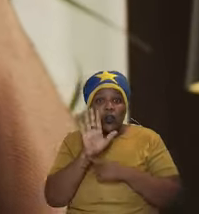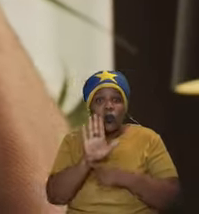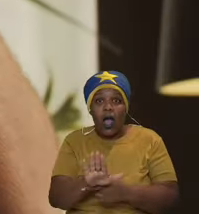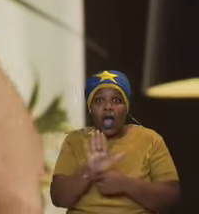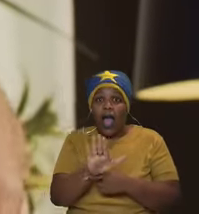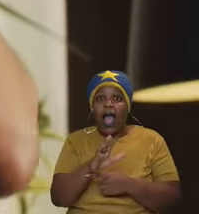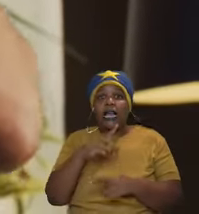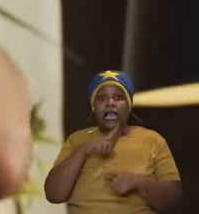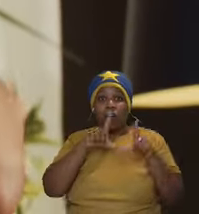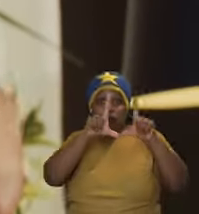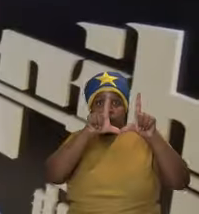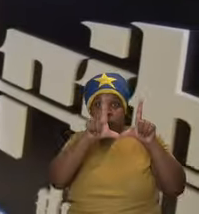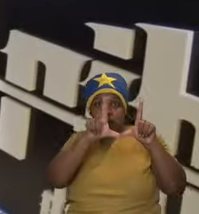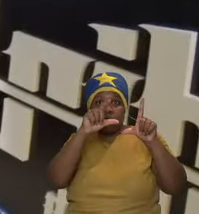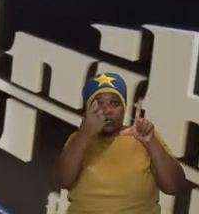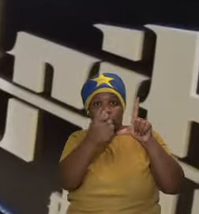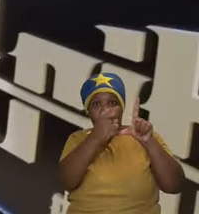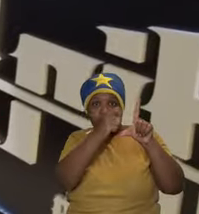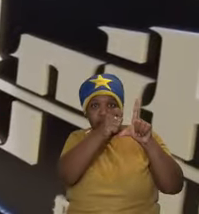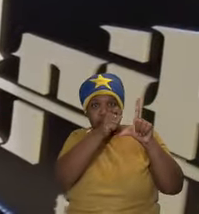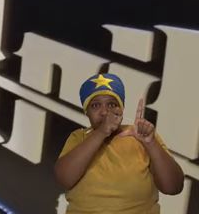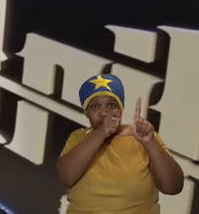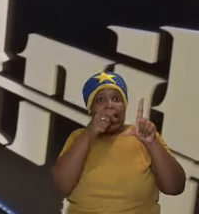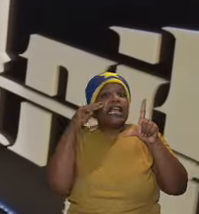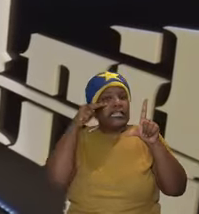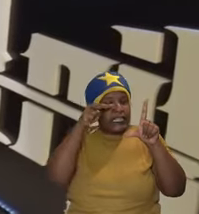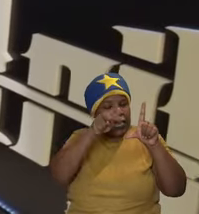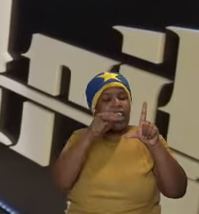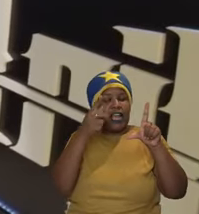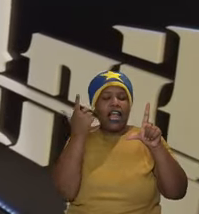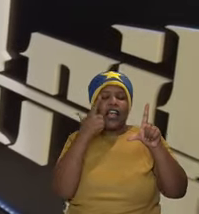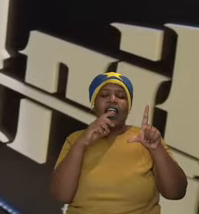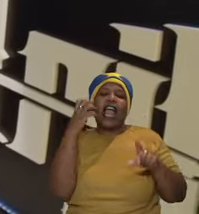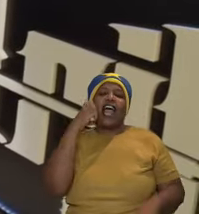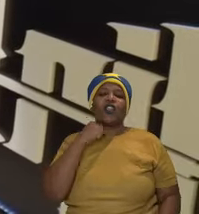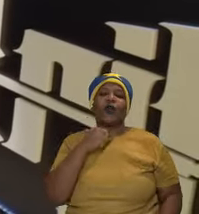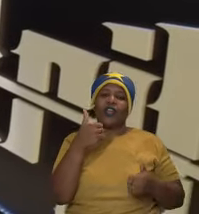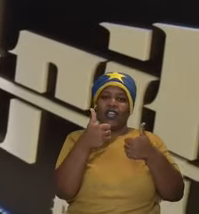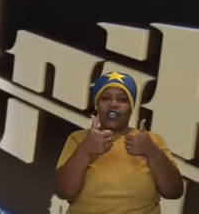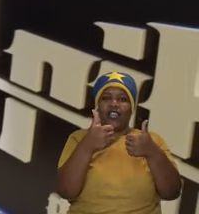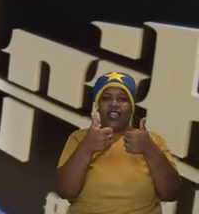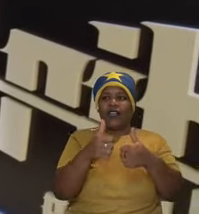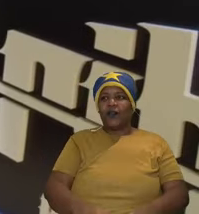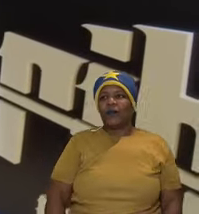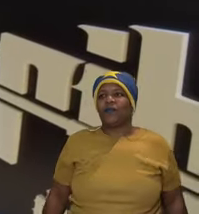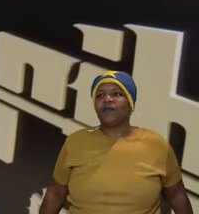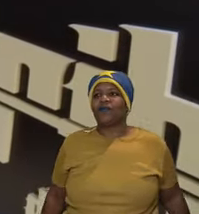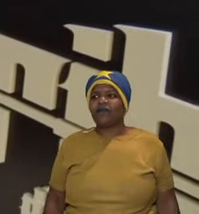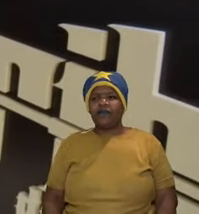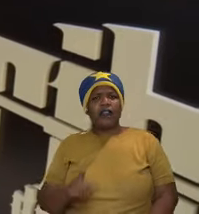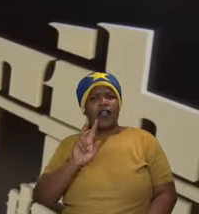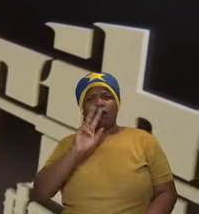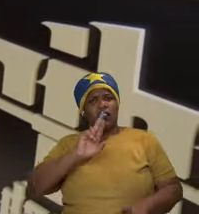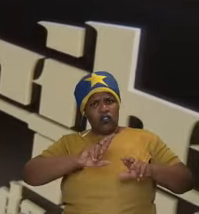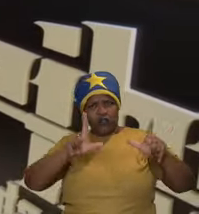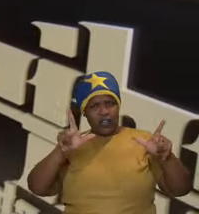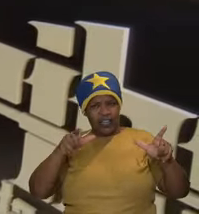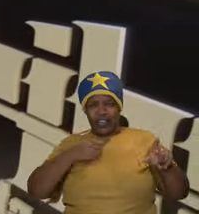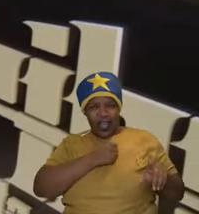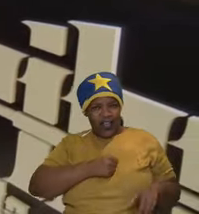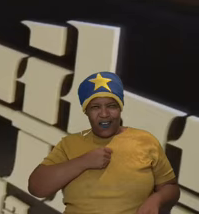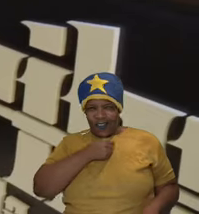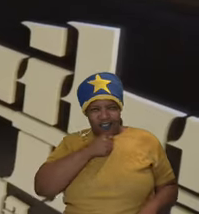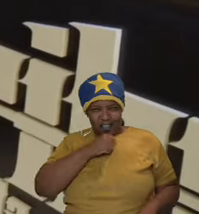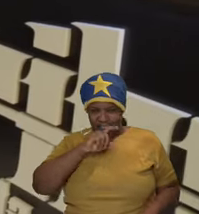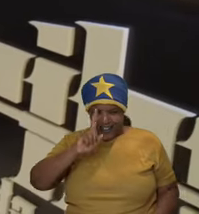QR Code aí, manda o bagulho. Rapidinho. E o pau quebra, meu irmão. É, mano. Não é isso, Luca? É isso mesmo. Mano, e essa não vai ser diferente da nostalgia que a gente